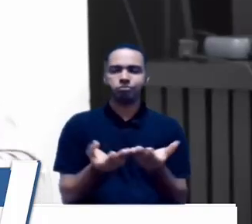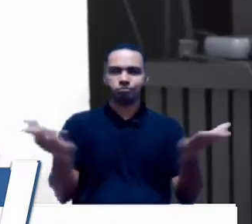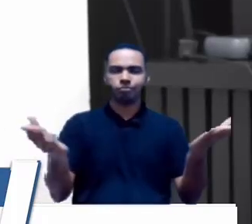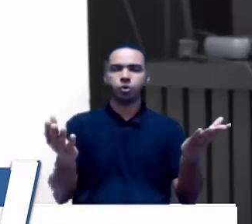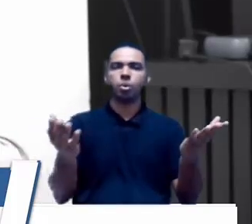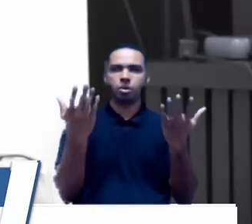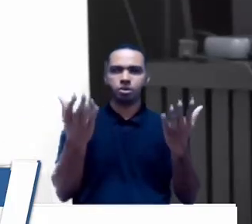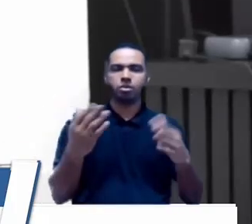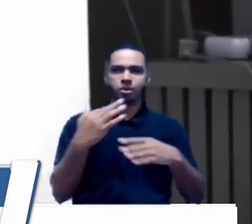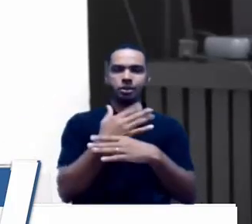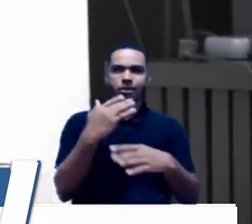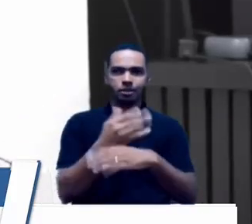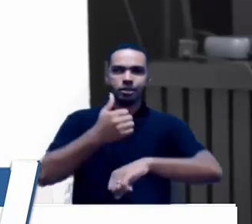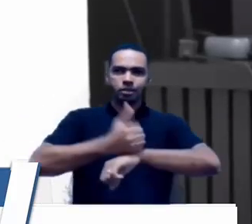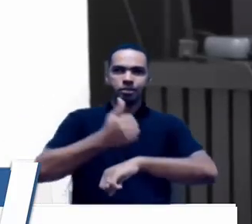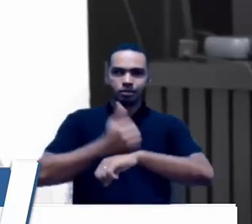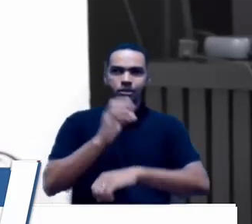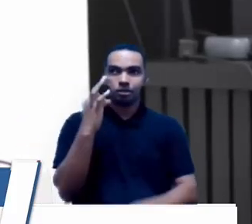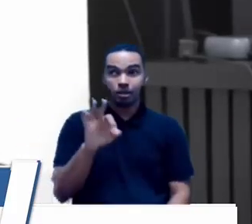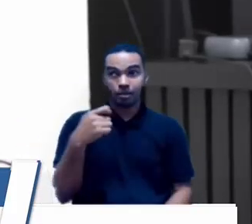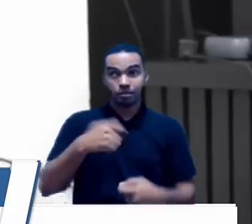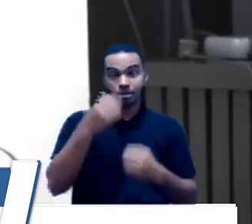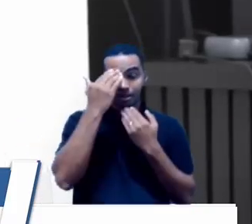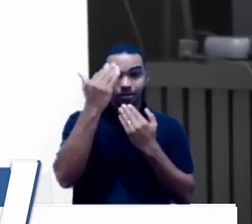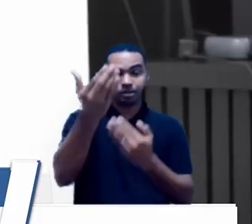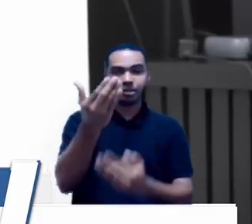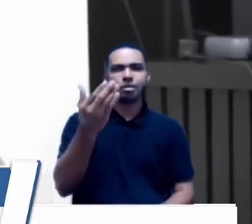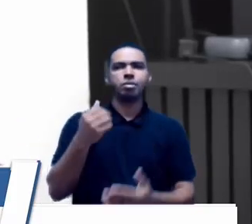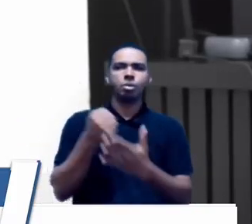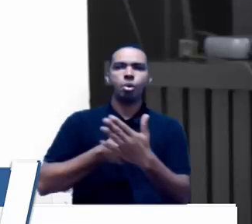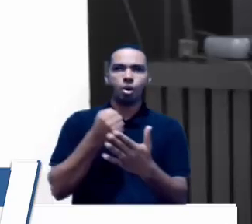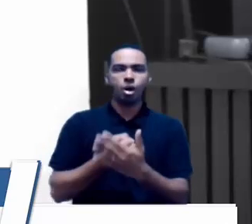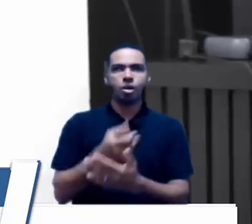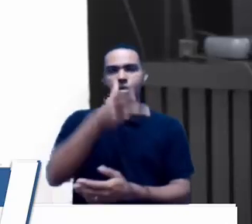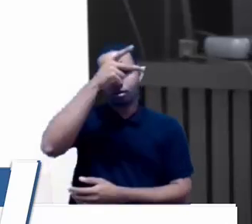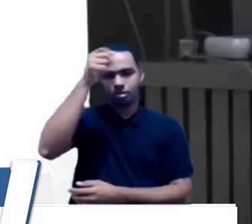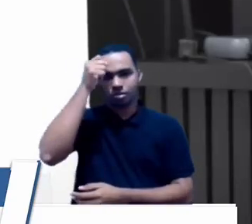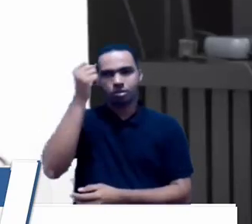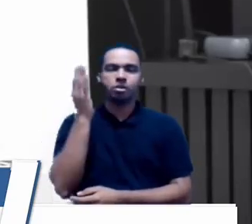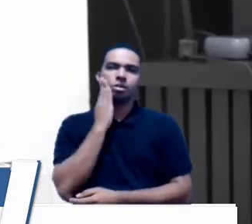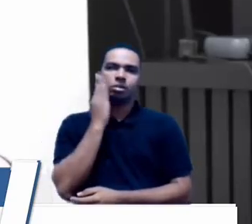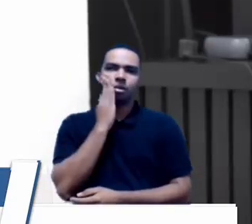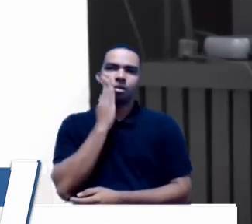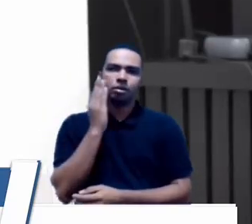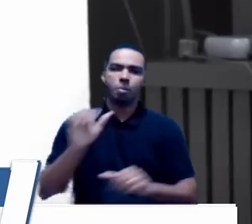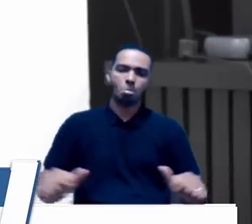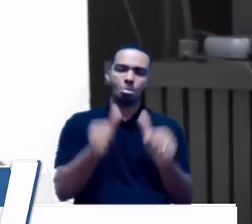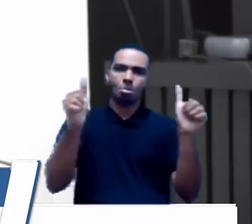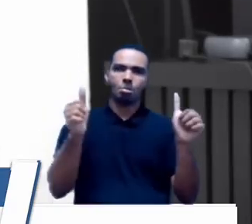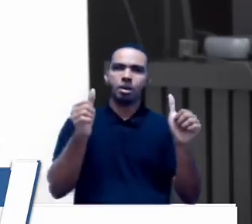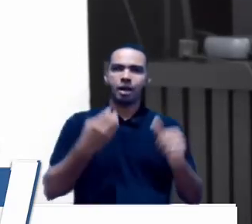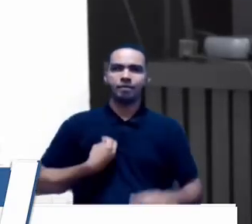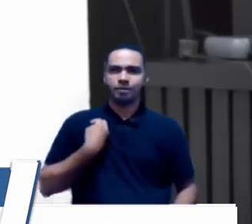Franca, viu, Gaúcho? Tem que agradecer lá o empenho do prefeito, que eu sei que aquilo ali, ó, vai melhorar muito a vida das pessoas, que tem